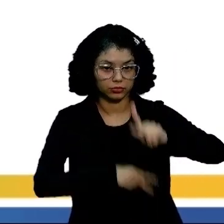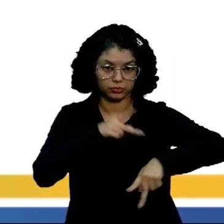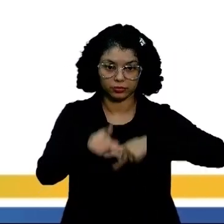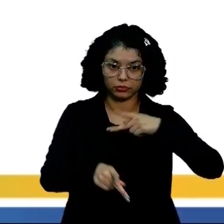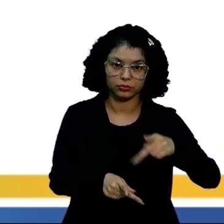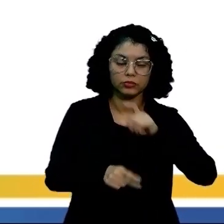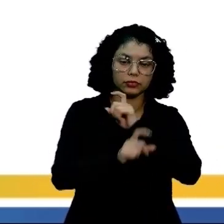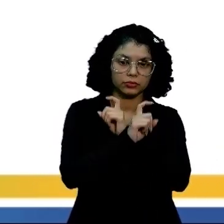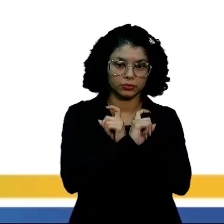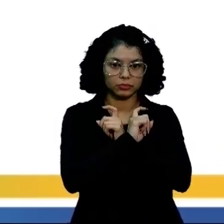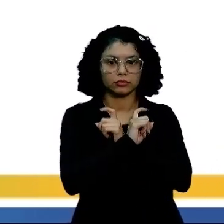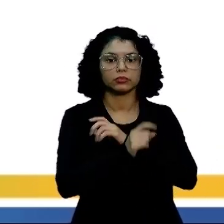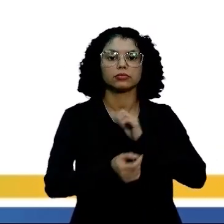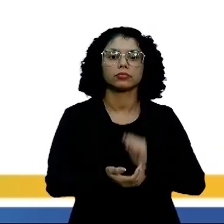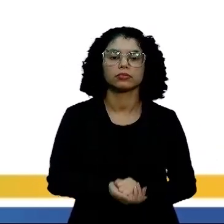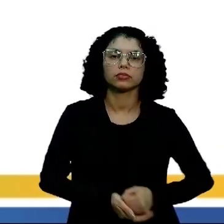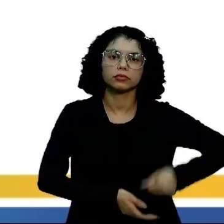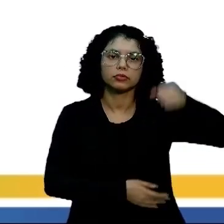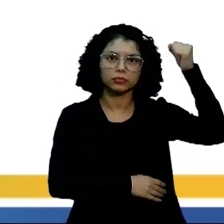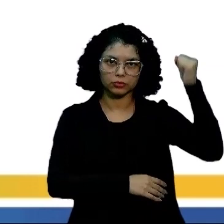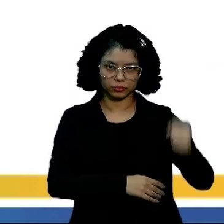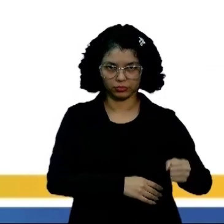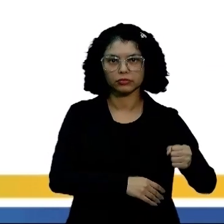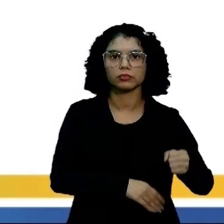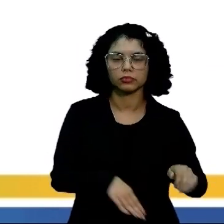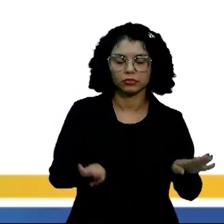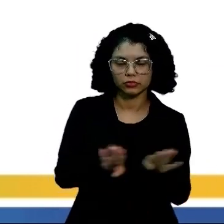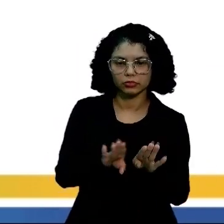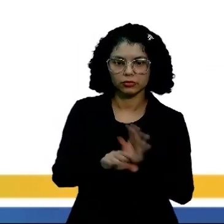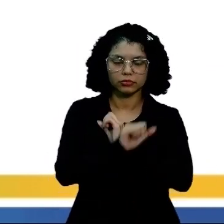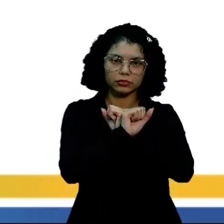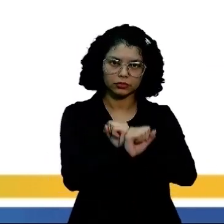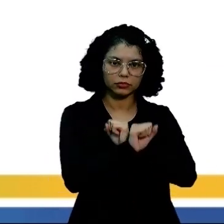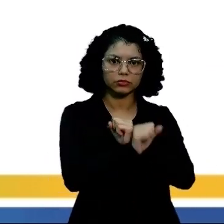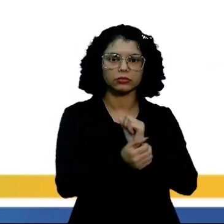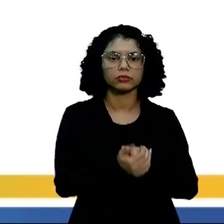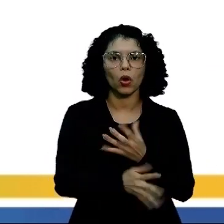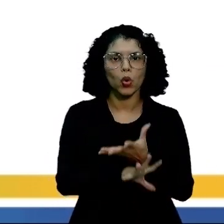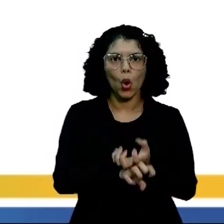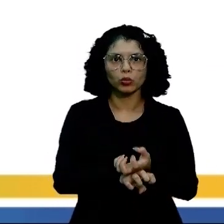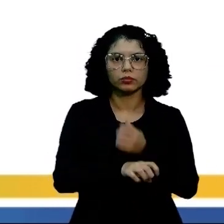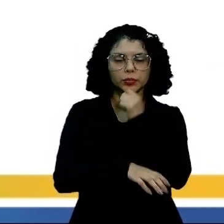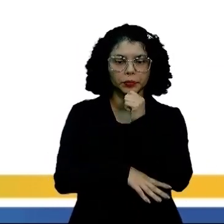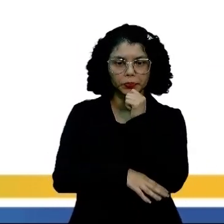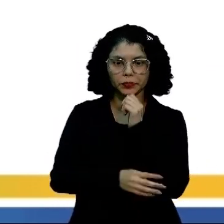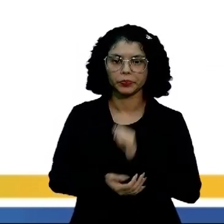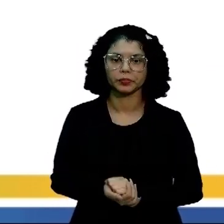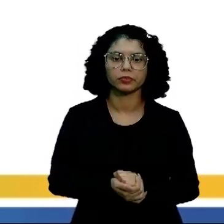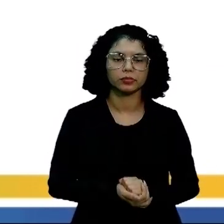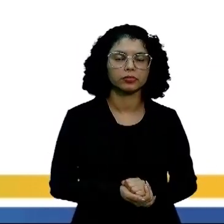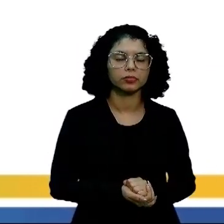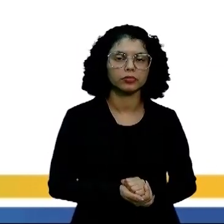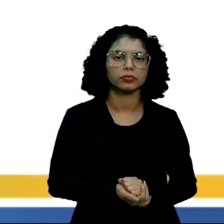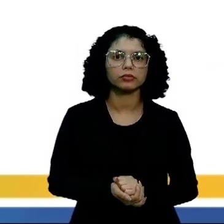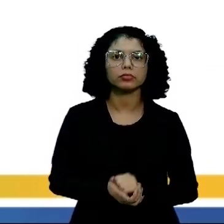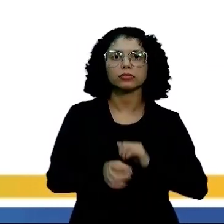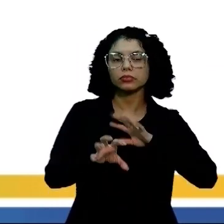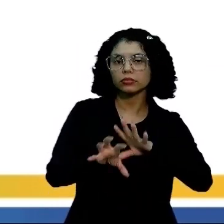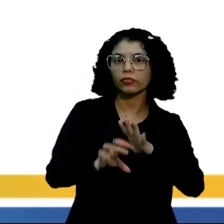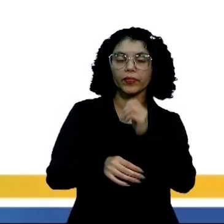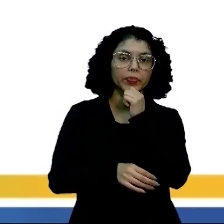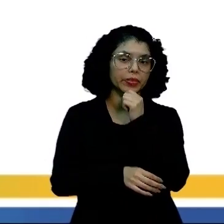Egito, aí remete à história de Moisés, dos escravos que estavam no deserto. Então, a gente tem essa certa analogia, e se eu